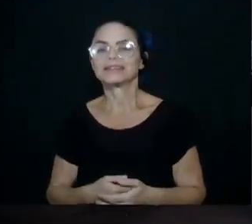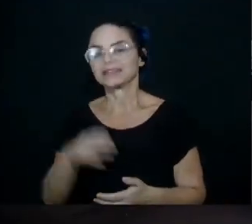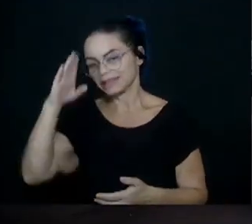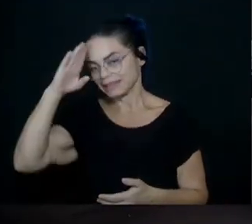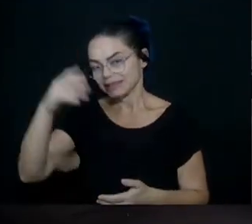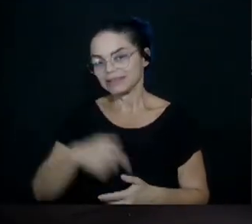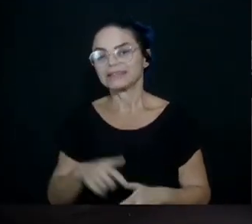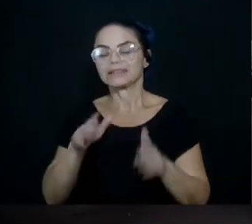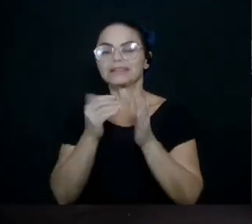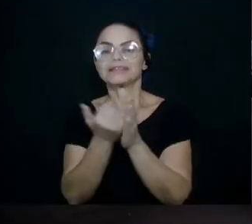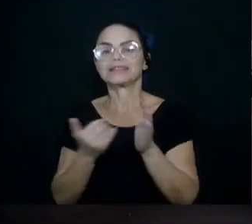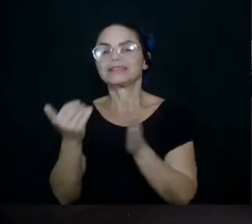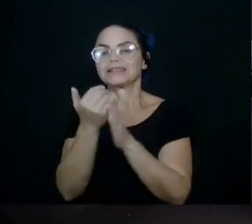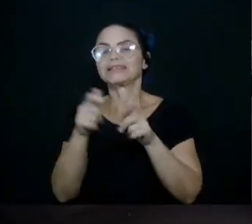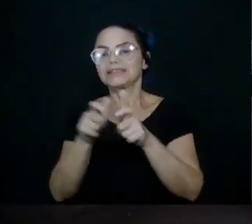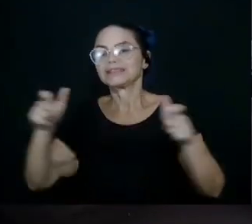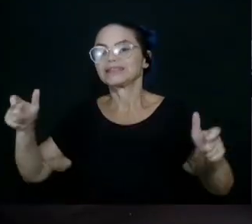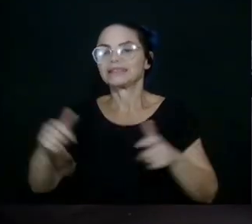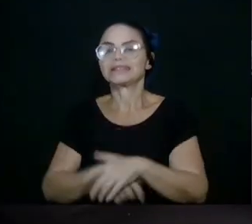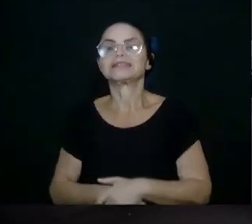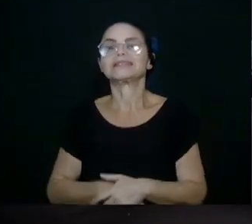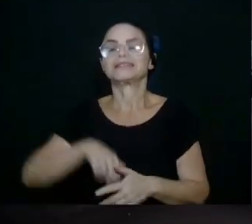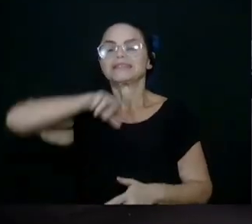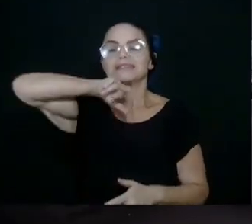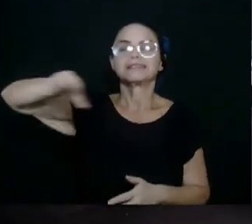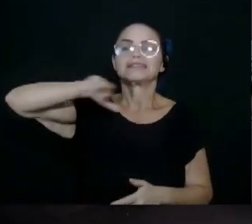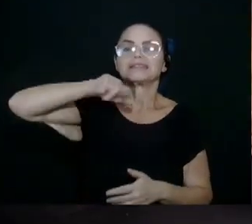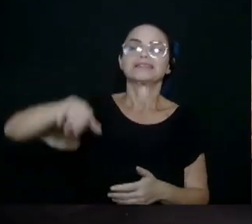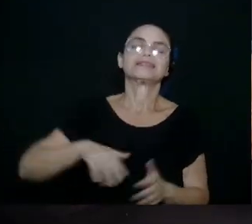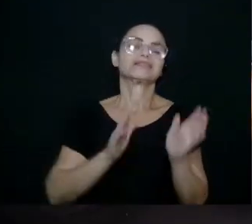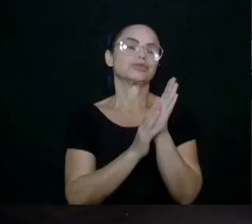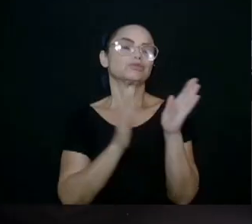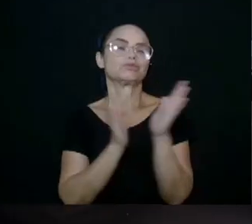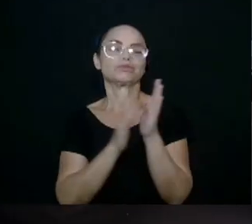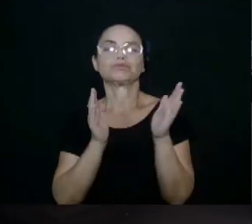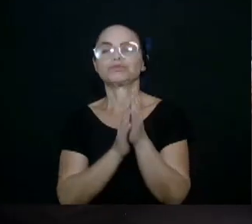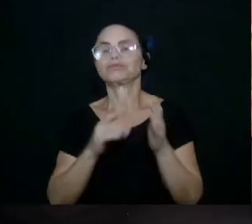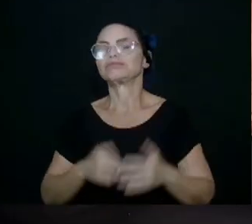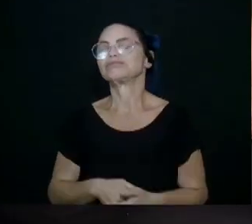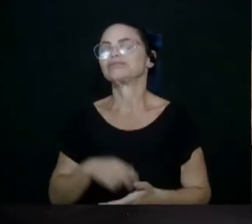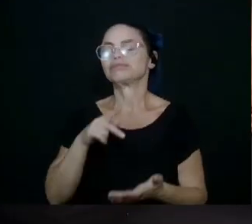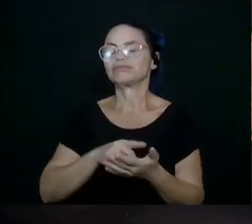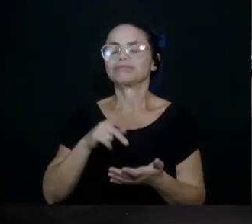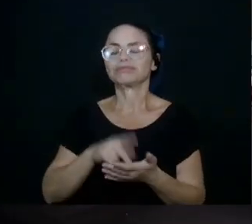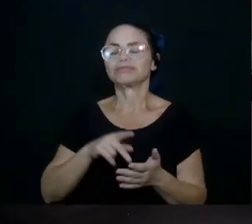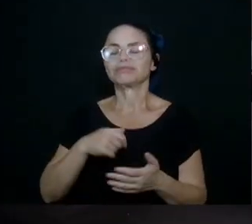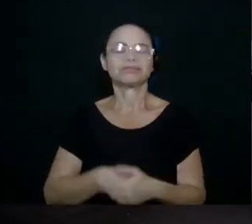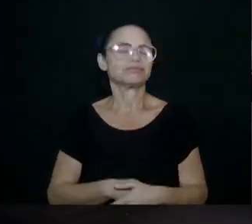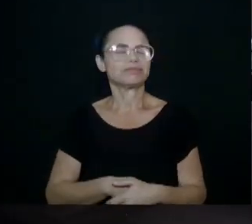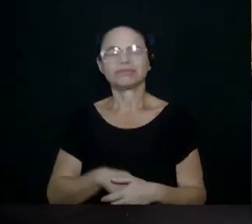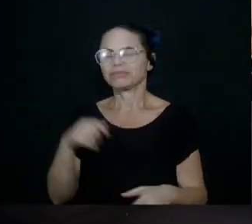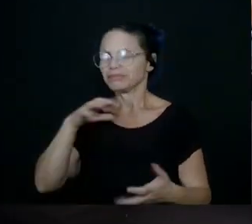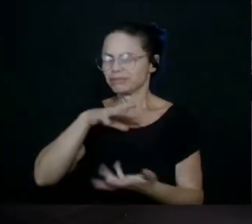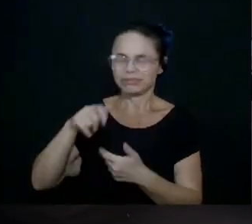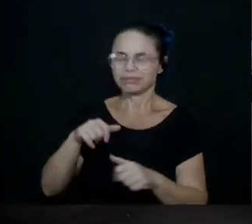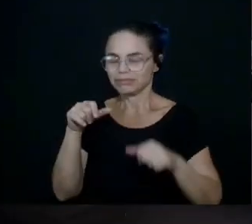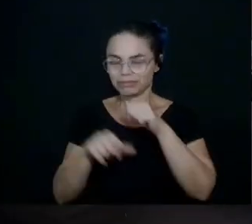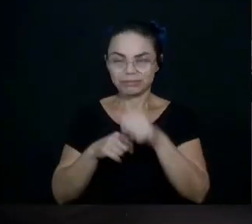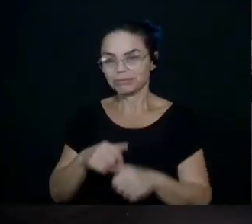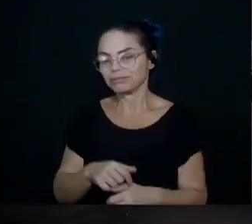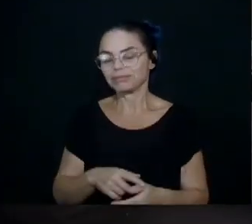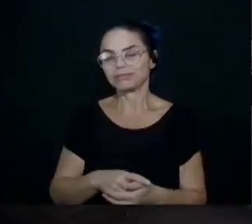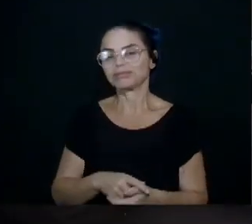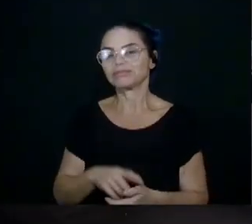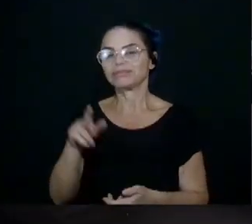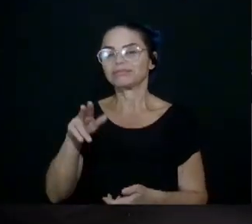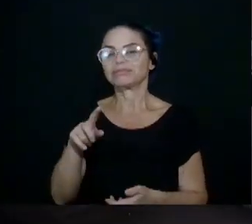expansão, como tá diferente, as pessoas elogiando. Cara, realmente o conceito do Vini mudou, a cabeça, o Vinícius em si